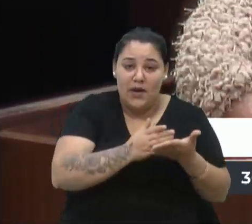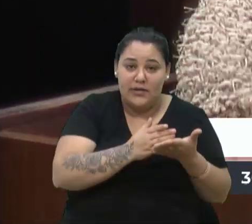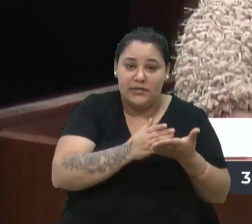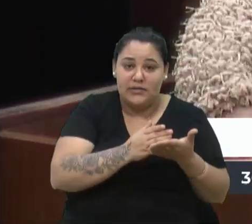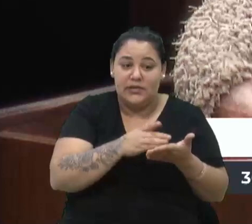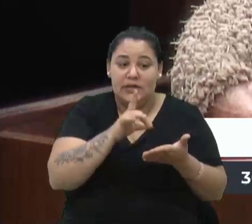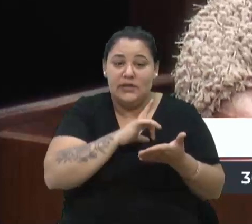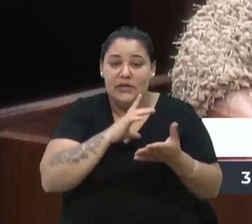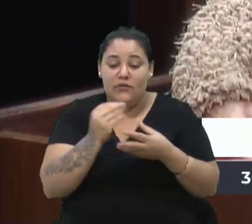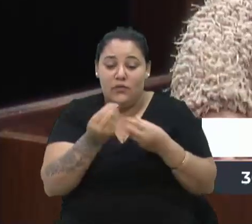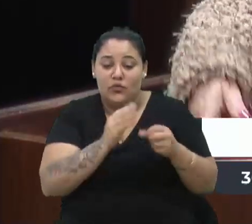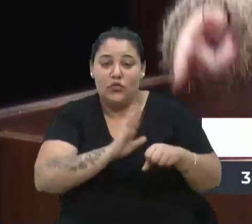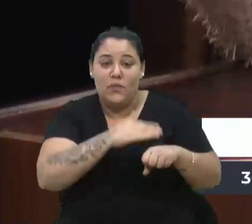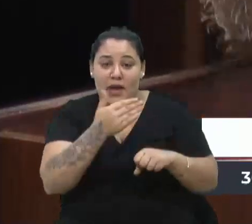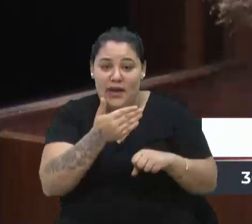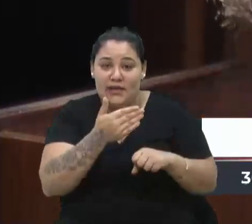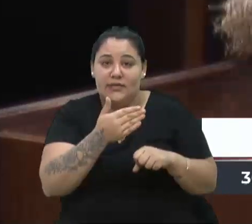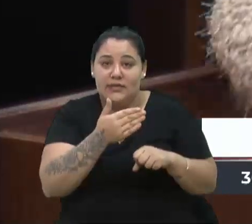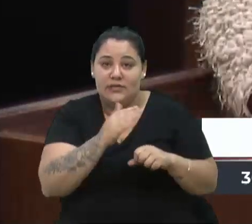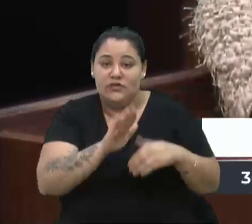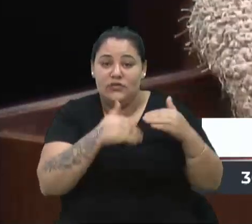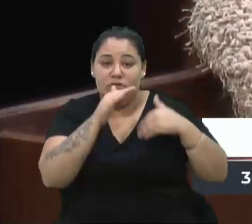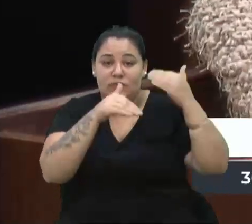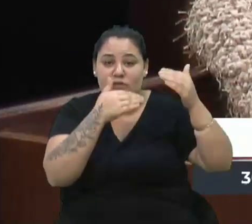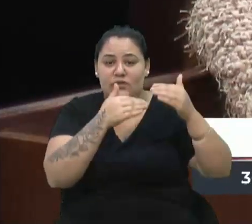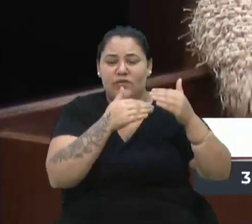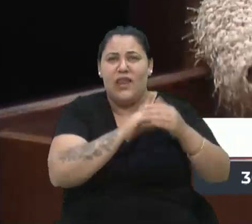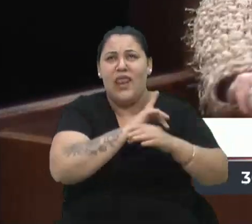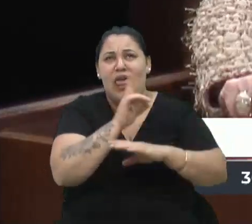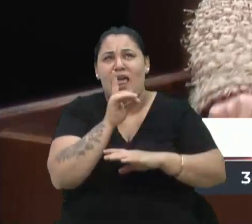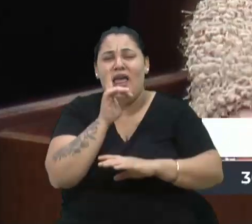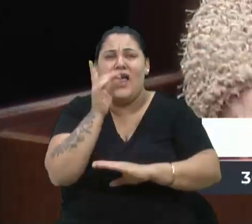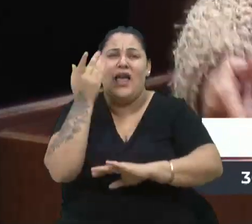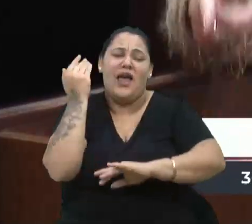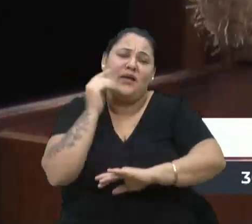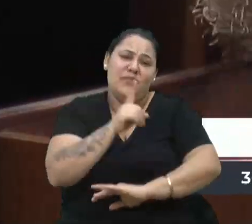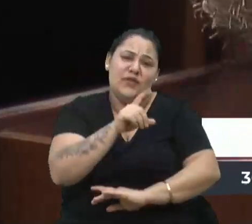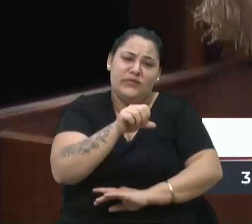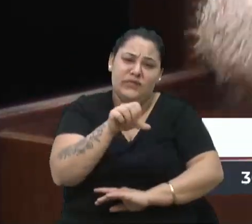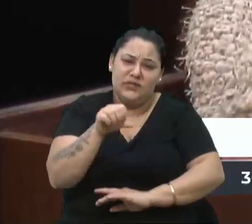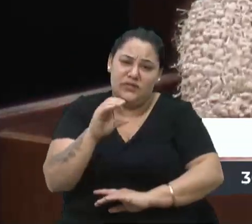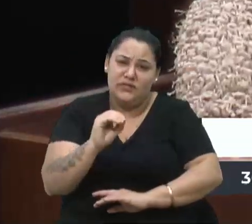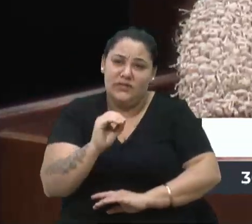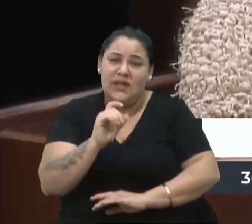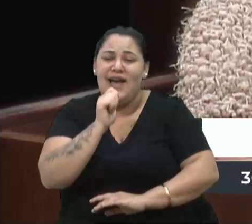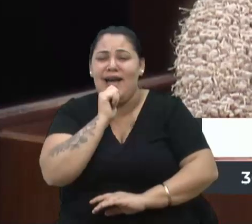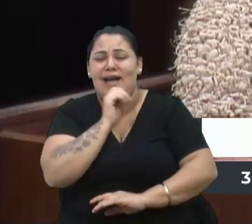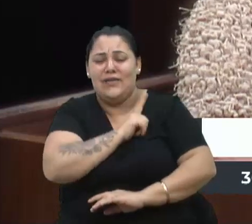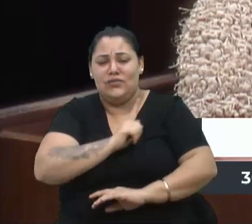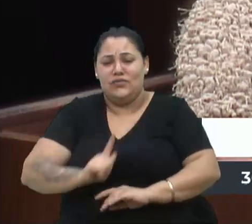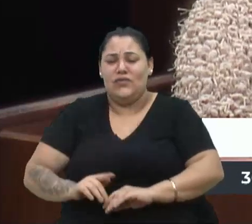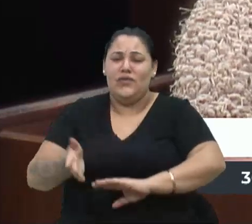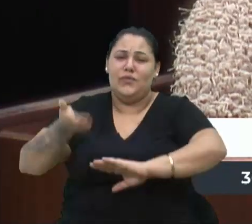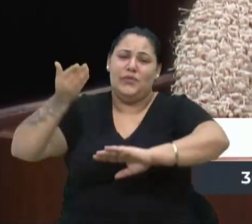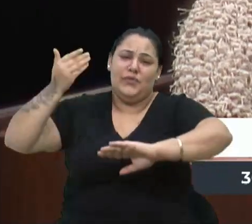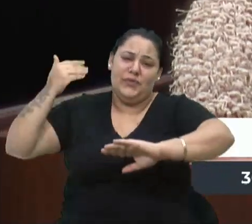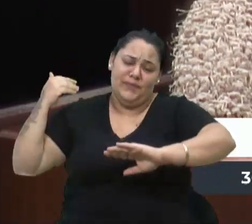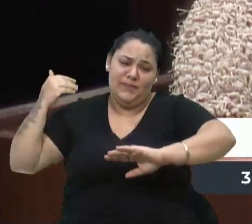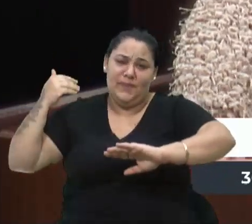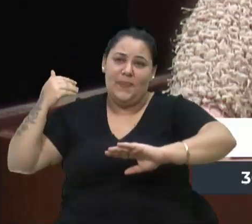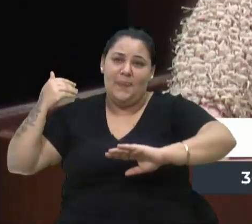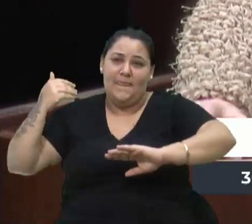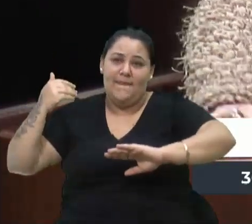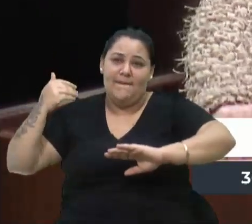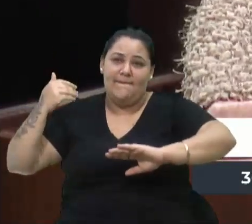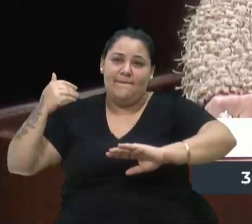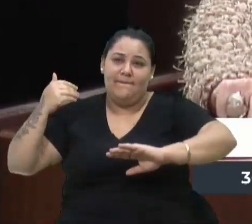muito mais alcance desde 1990, ainda nos governos anteriores. acho